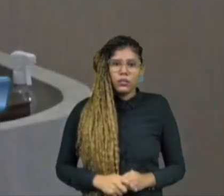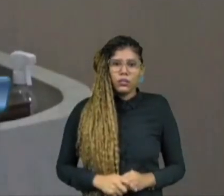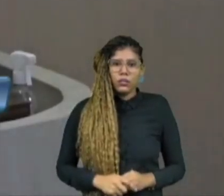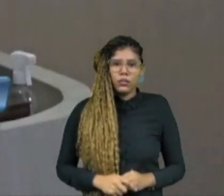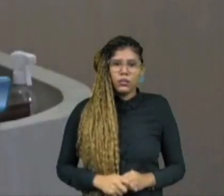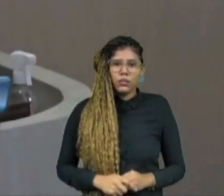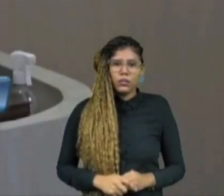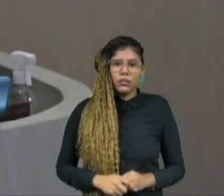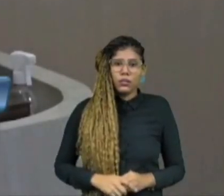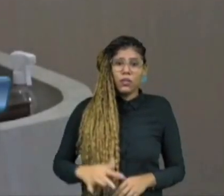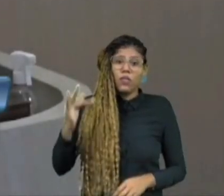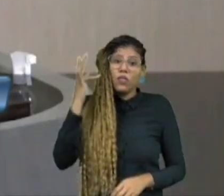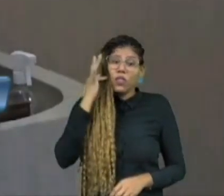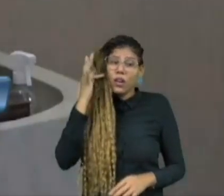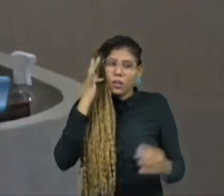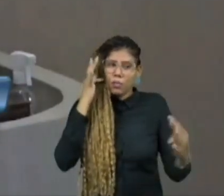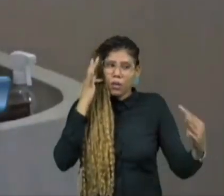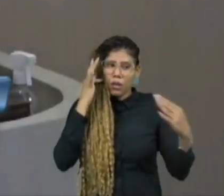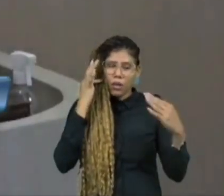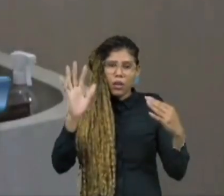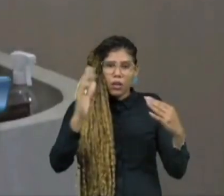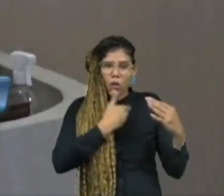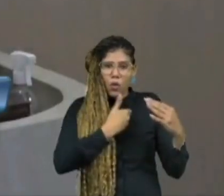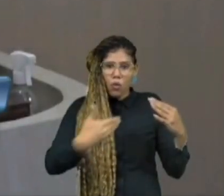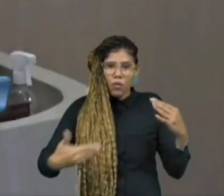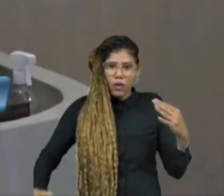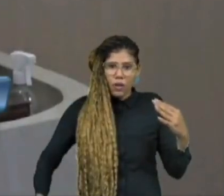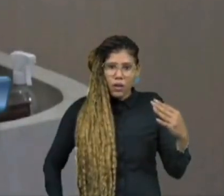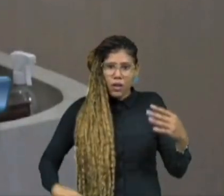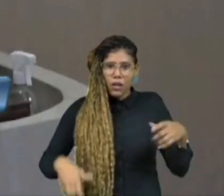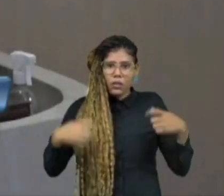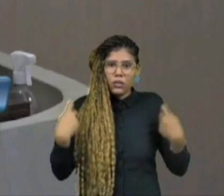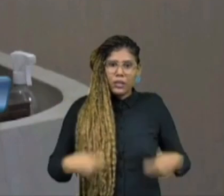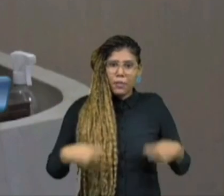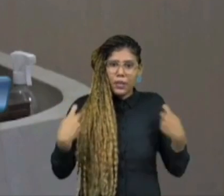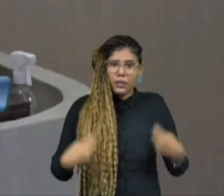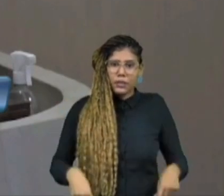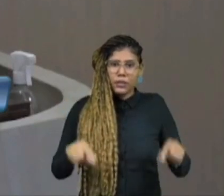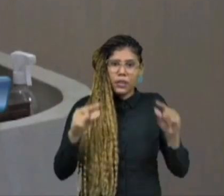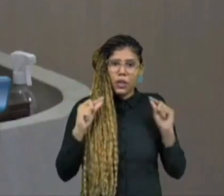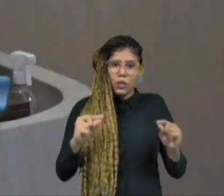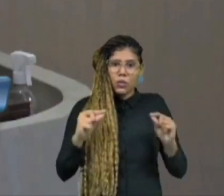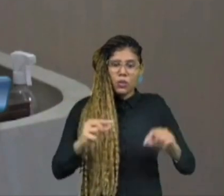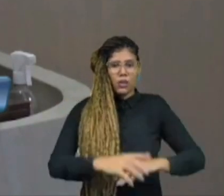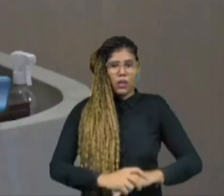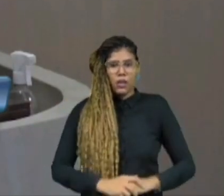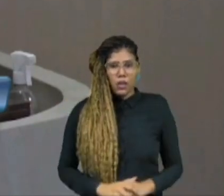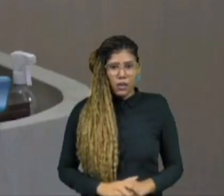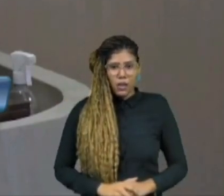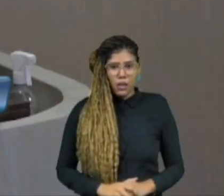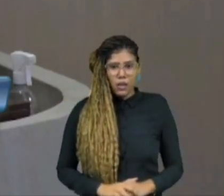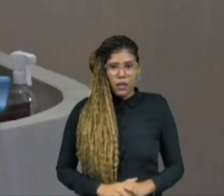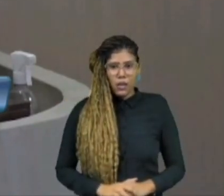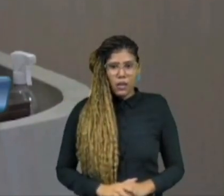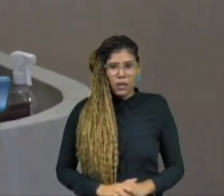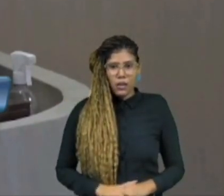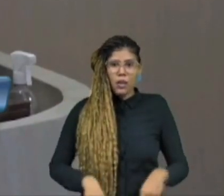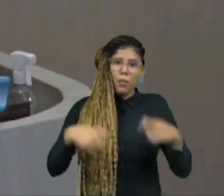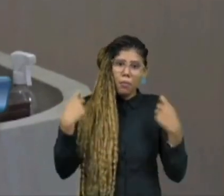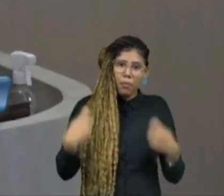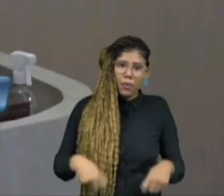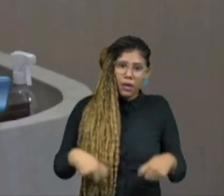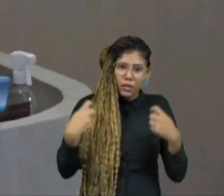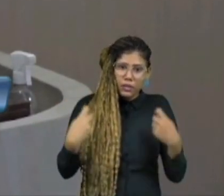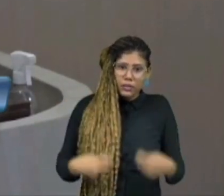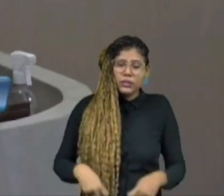que o governador está tendo que pagar a conta da eleição. O governador está tendo que pagar a conta eleitoral dos